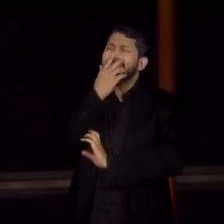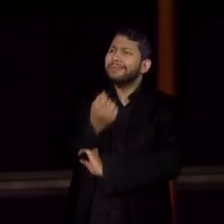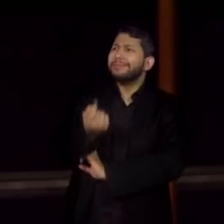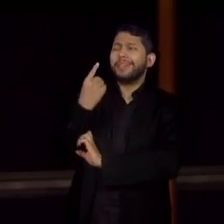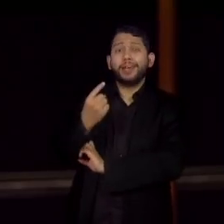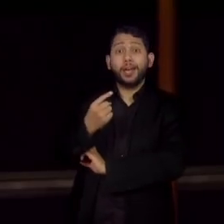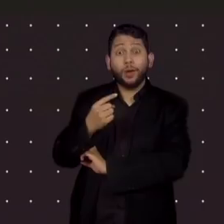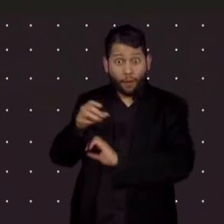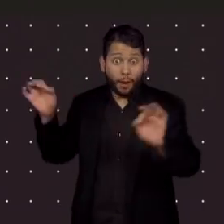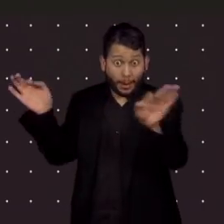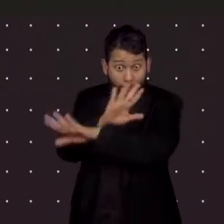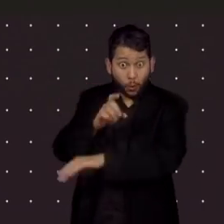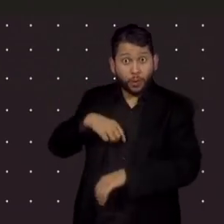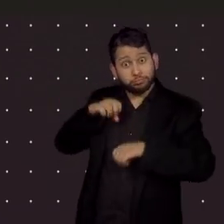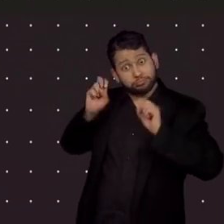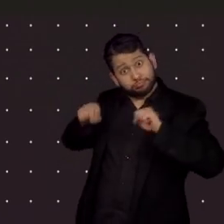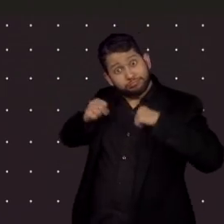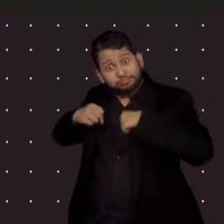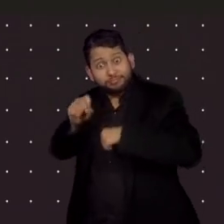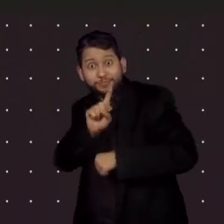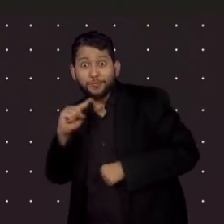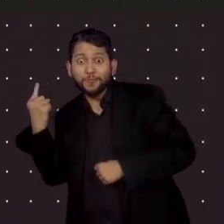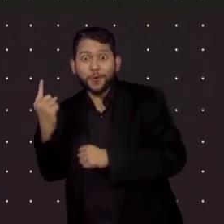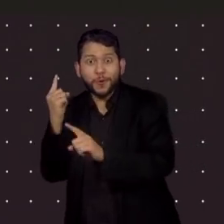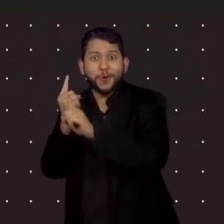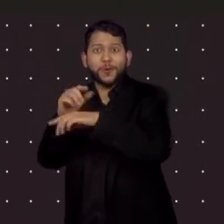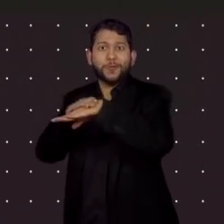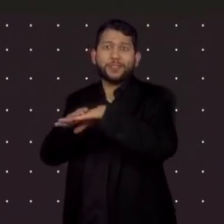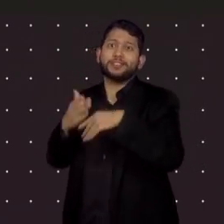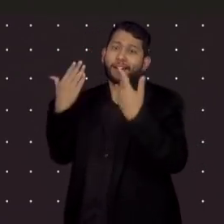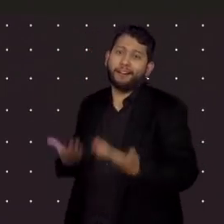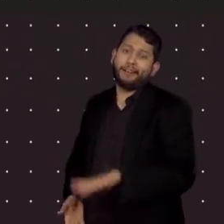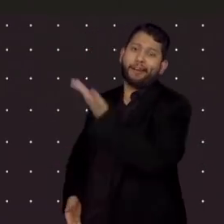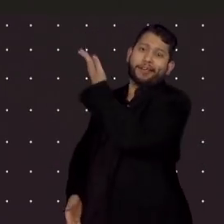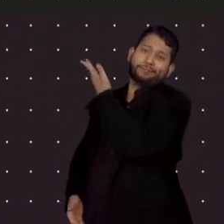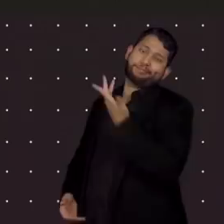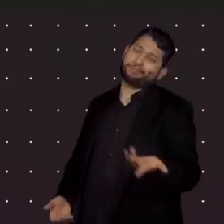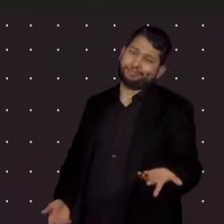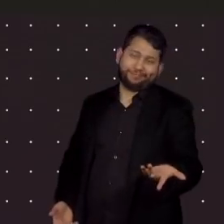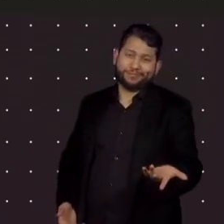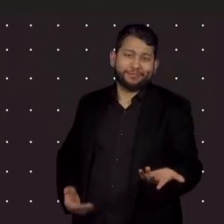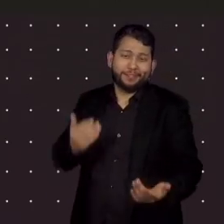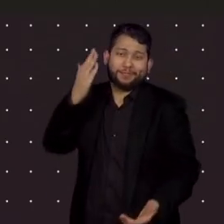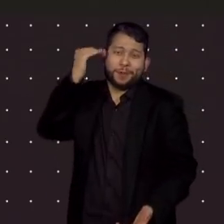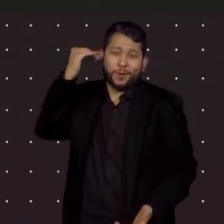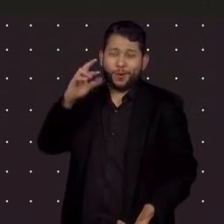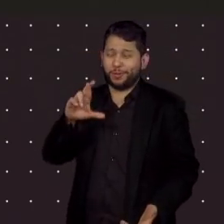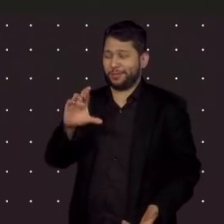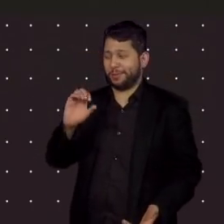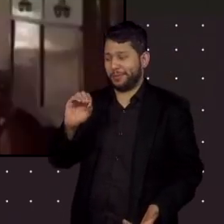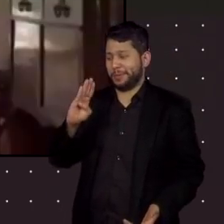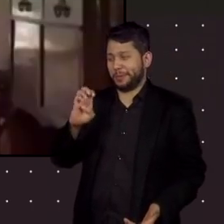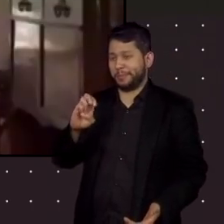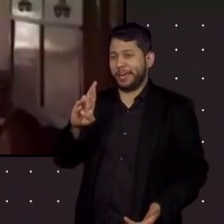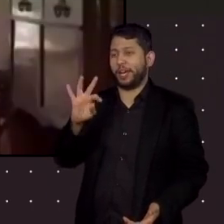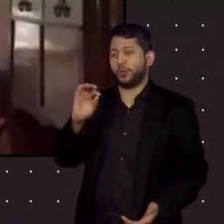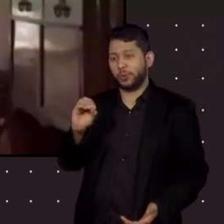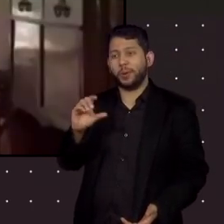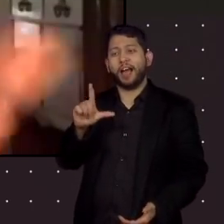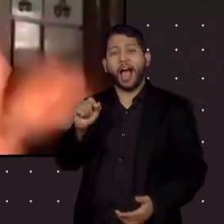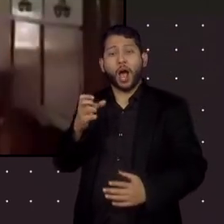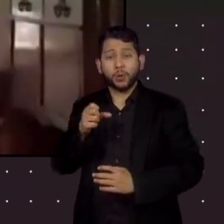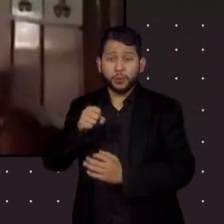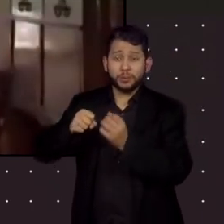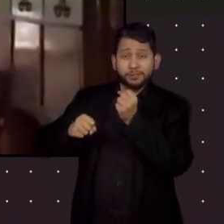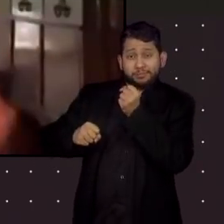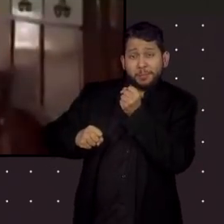conversar com ele. E era nada menos do que o Roberto Carlos, meu amigo. Ninguém nos apresentou, nos